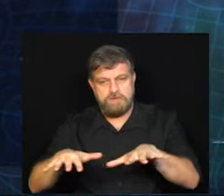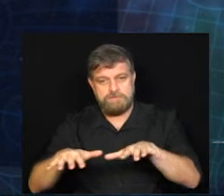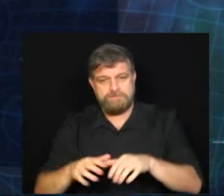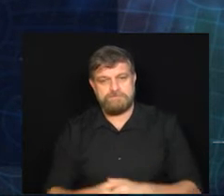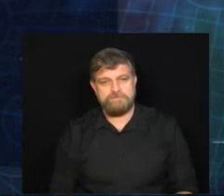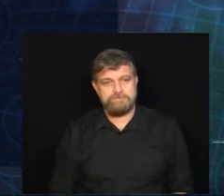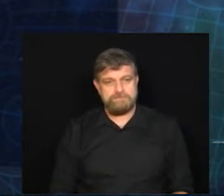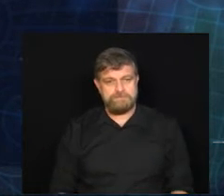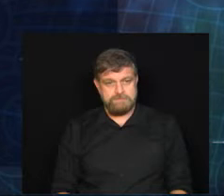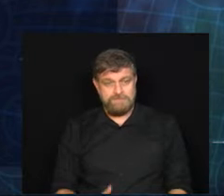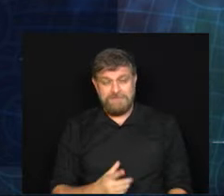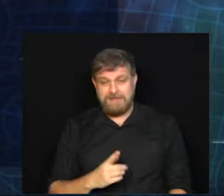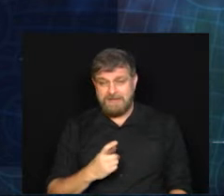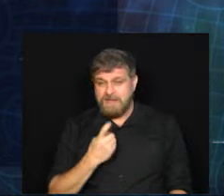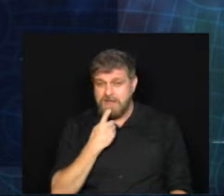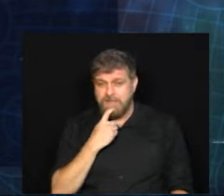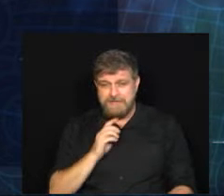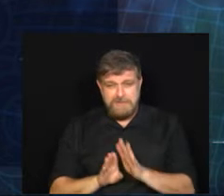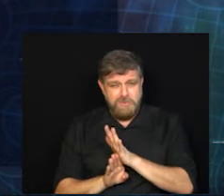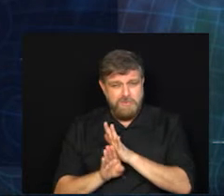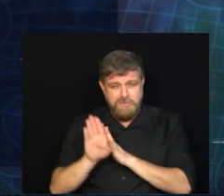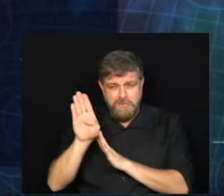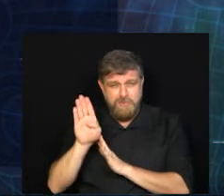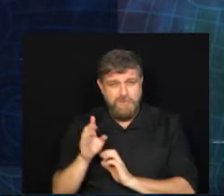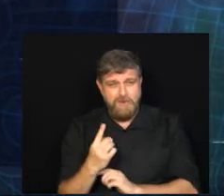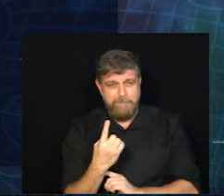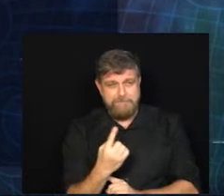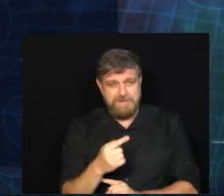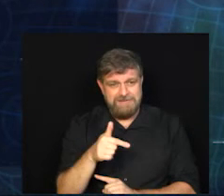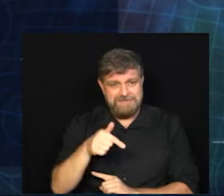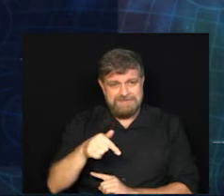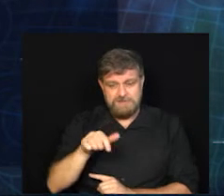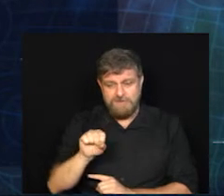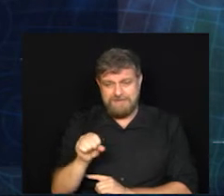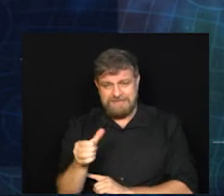Campinas, 1.786 mortes. Sumaré,